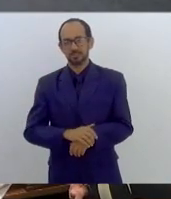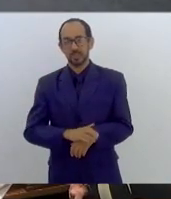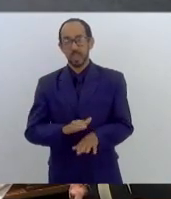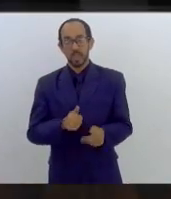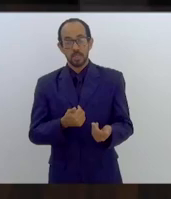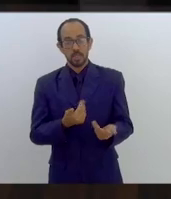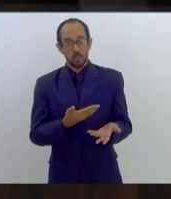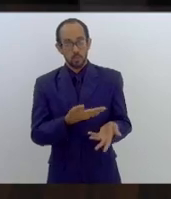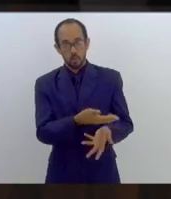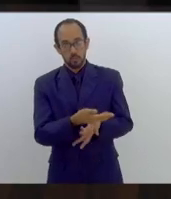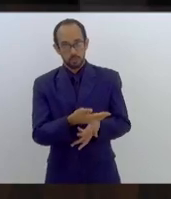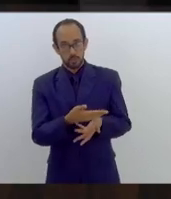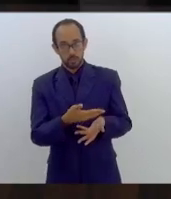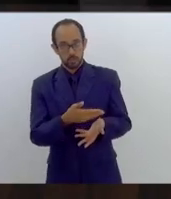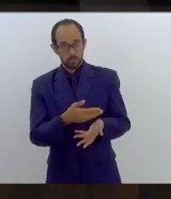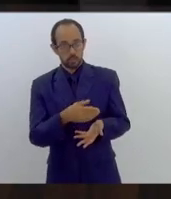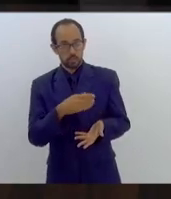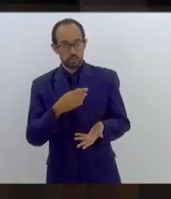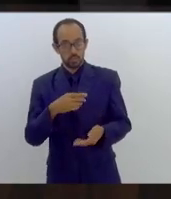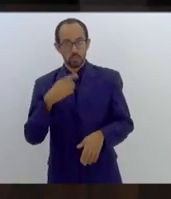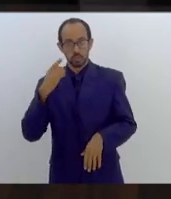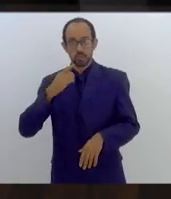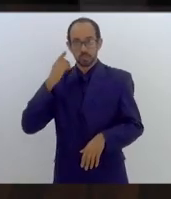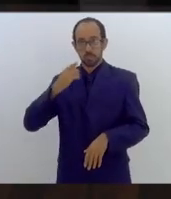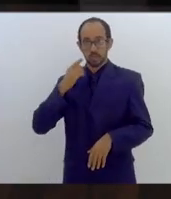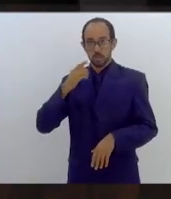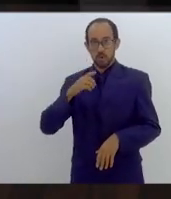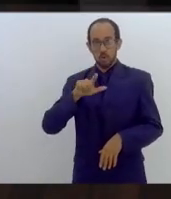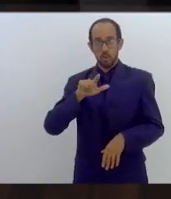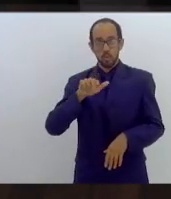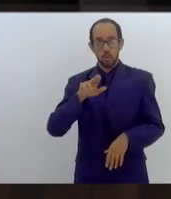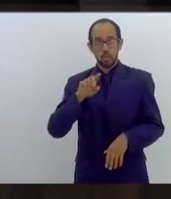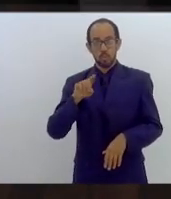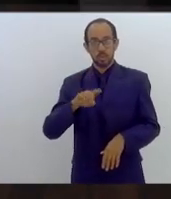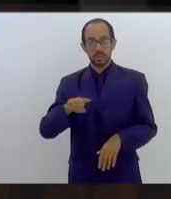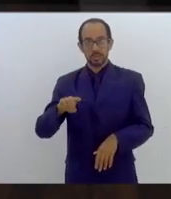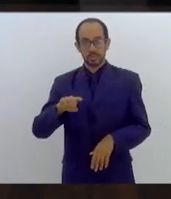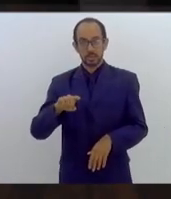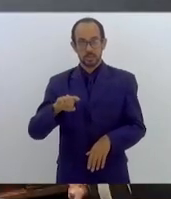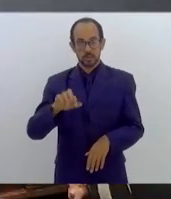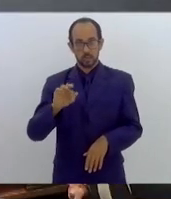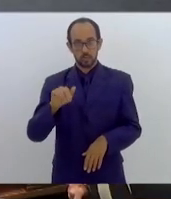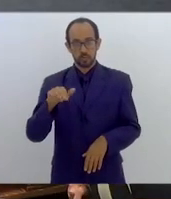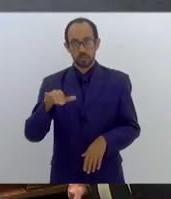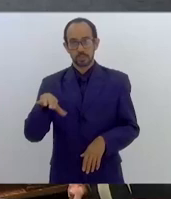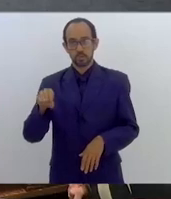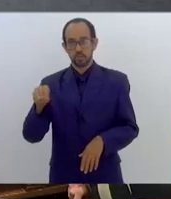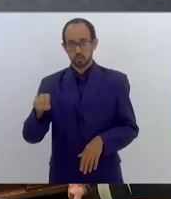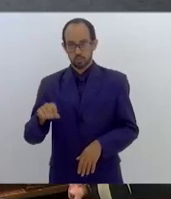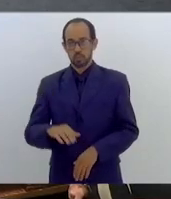Convido, então, o desembargador, doutor Luiz Felipe Francisco, para fazer uso da palavra, por favor.